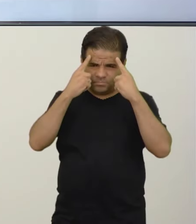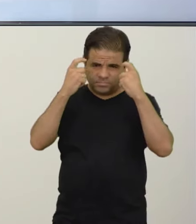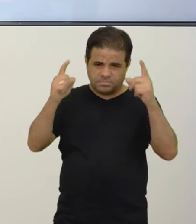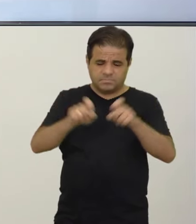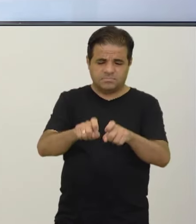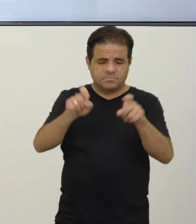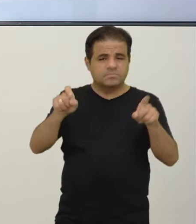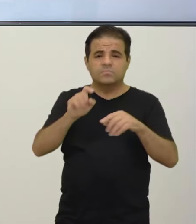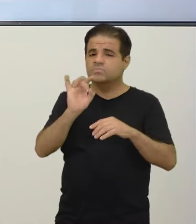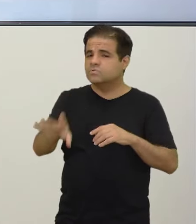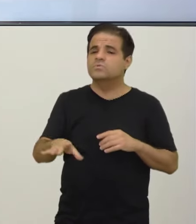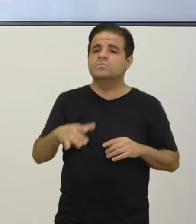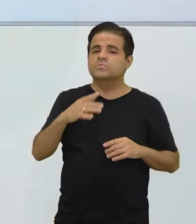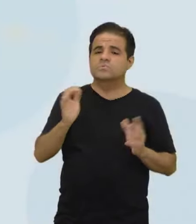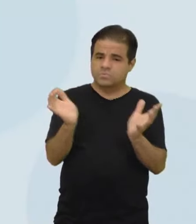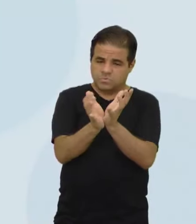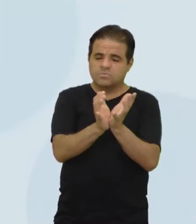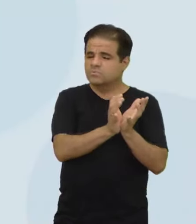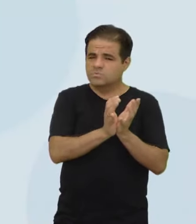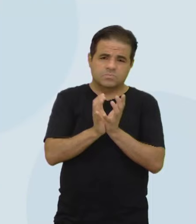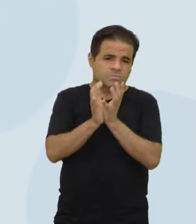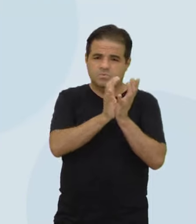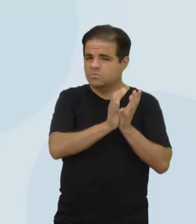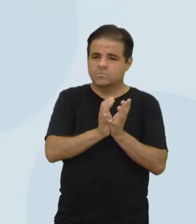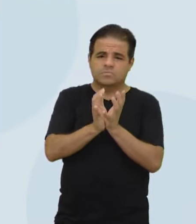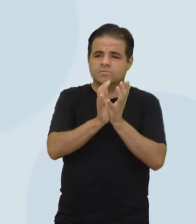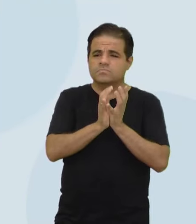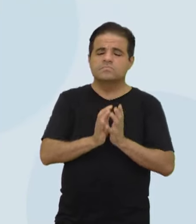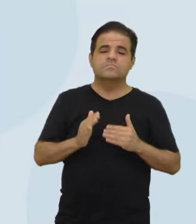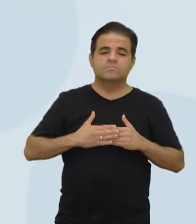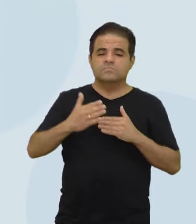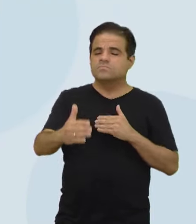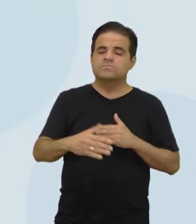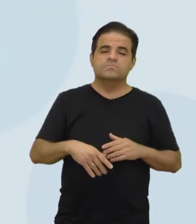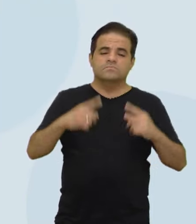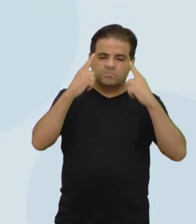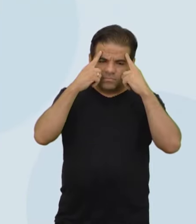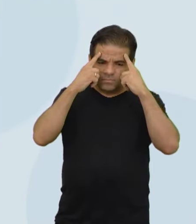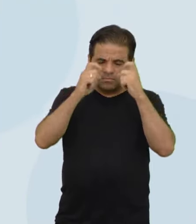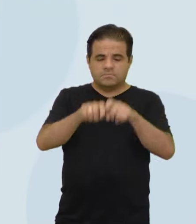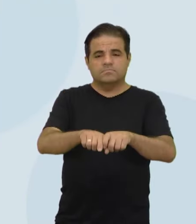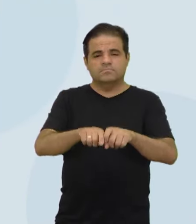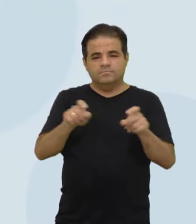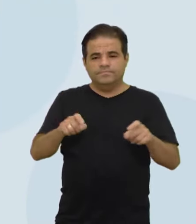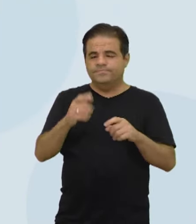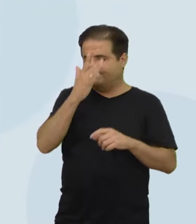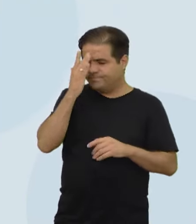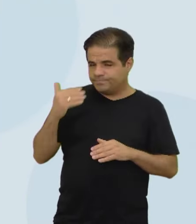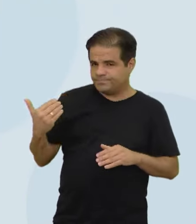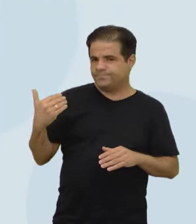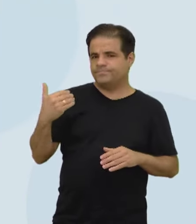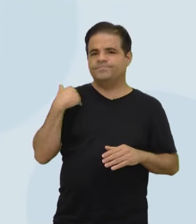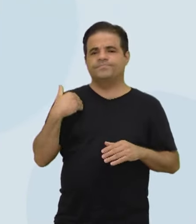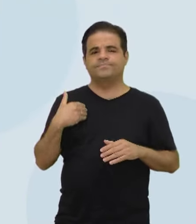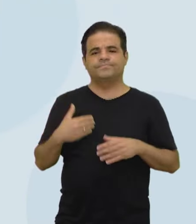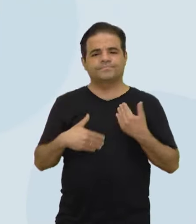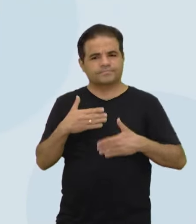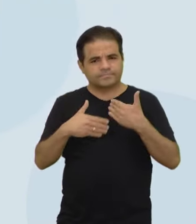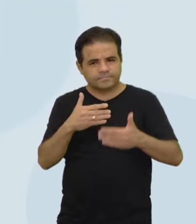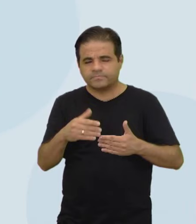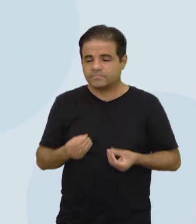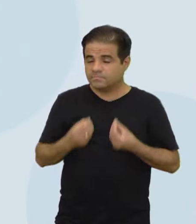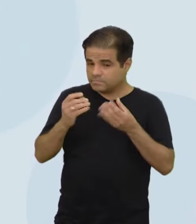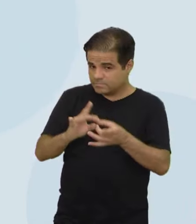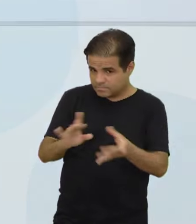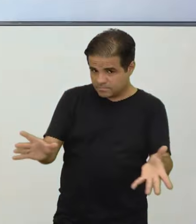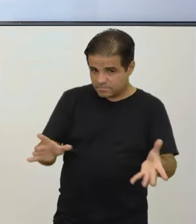não tá falando apenas sobre o estupro, tá? Mas a gente fala também sobre o assédio, sobre as pessoas encostarem em você sem que você dê permissão a